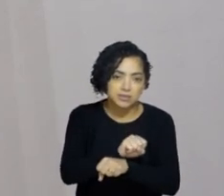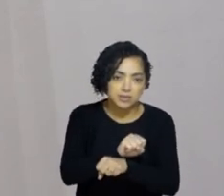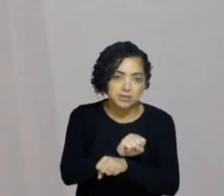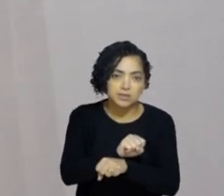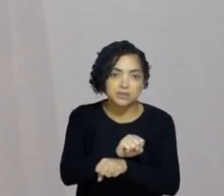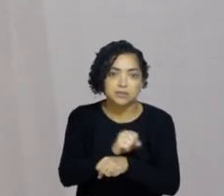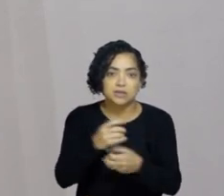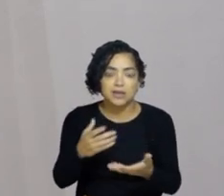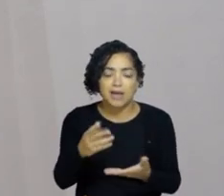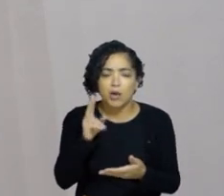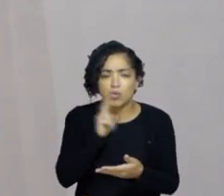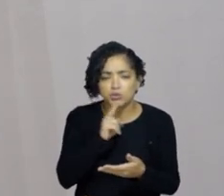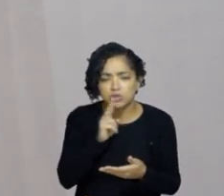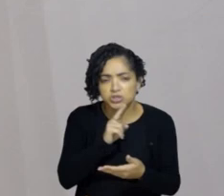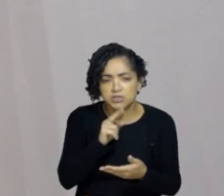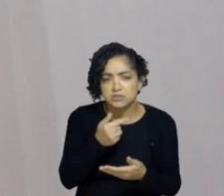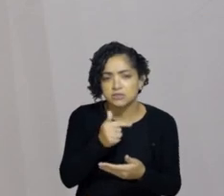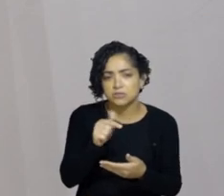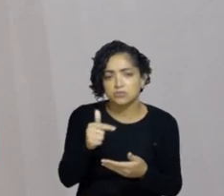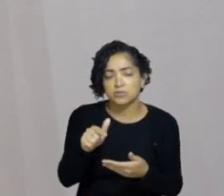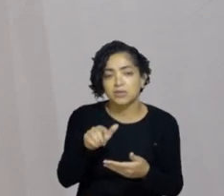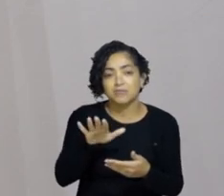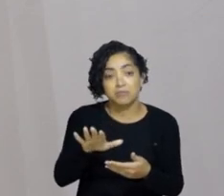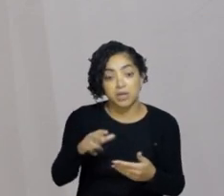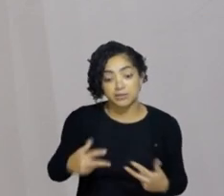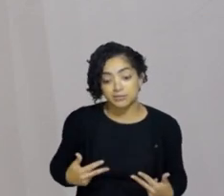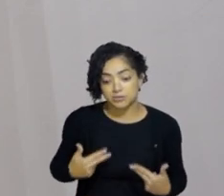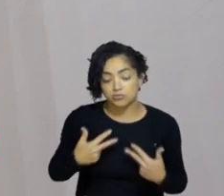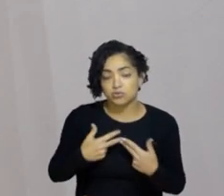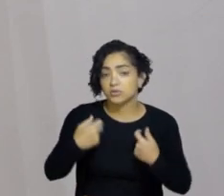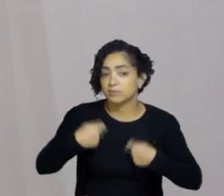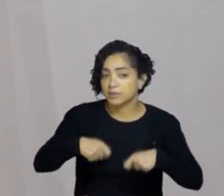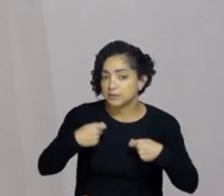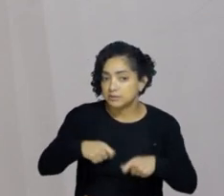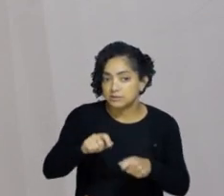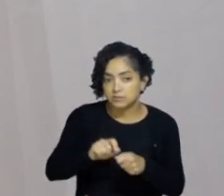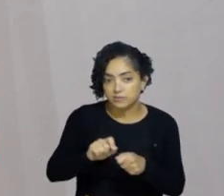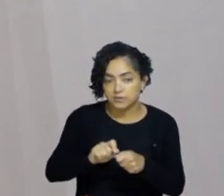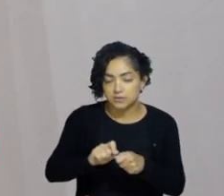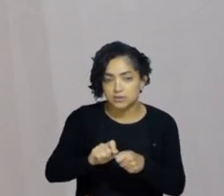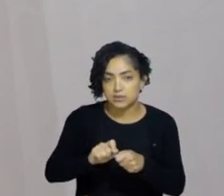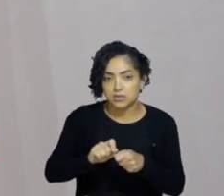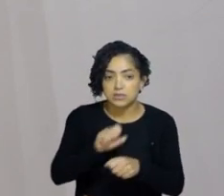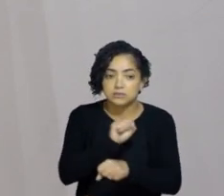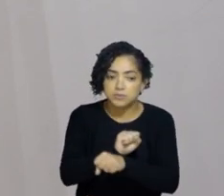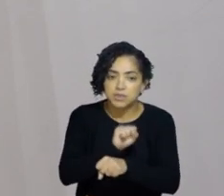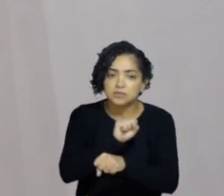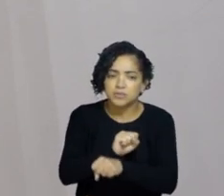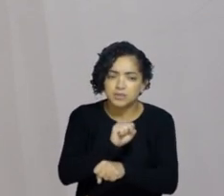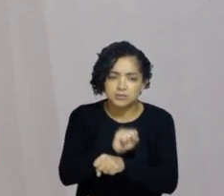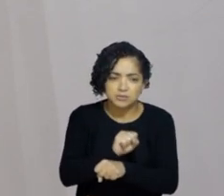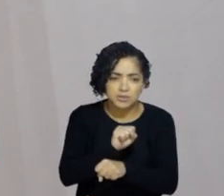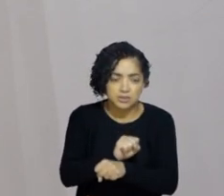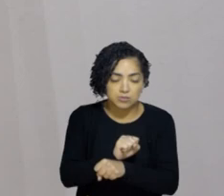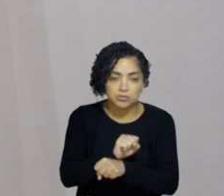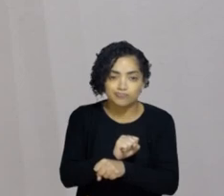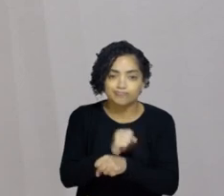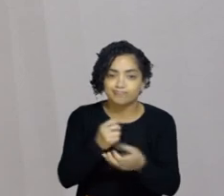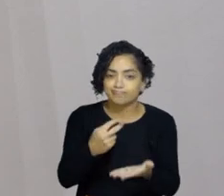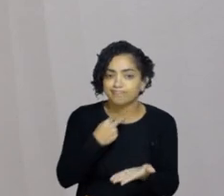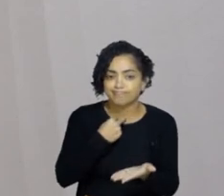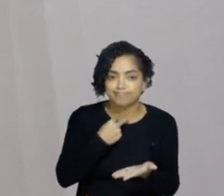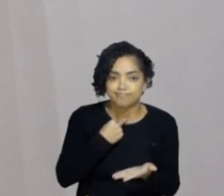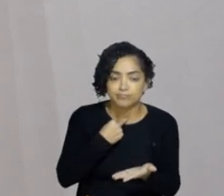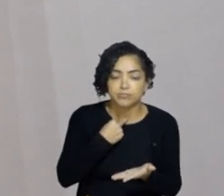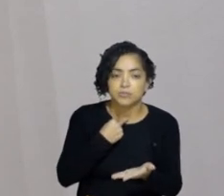que não é de urgência, mas cirurgia tem que ser feita, porque a gente não fica esperando. Senão, vai criando